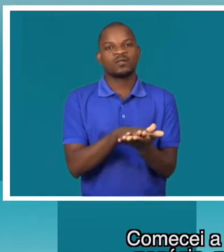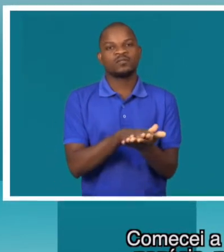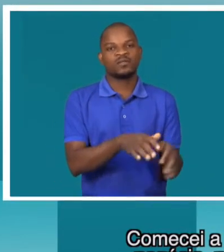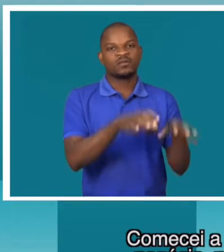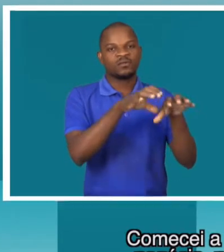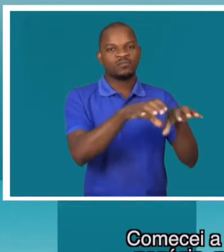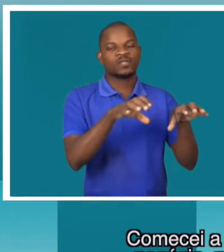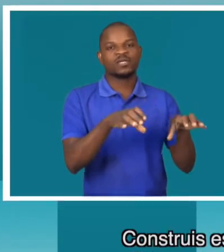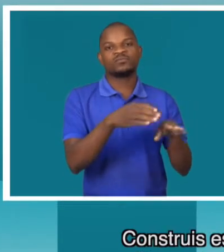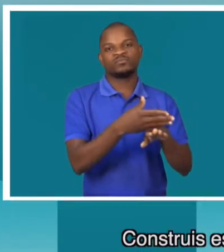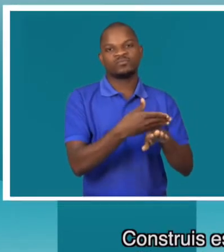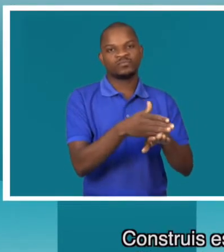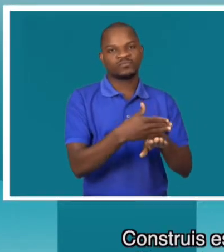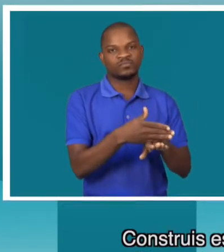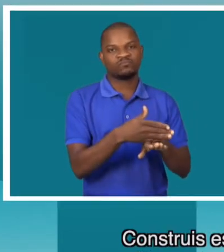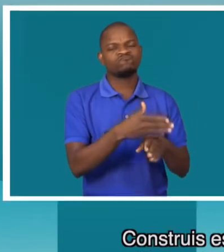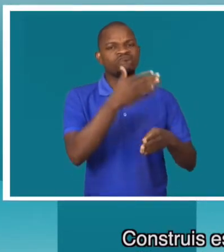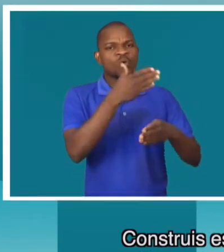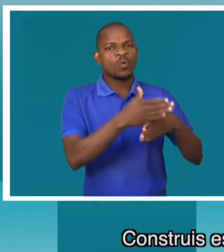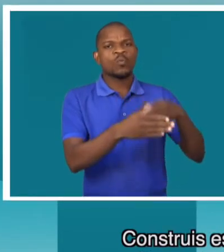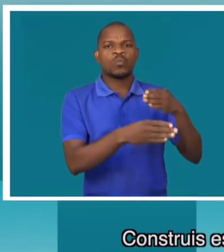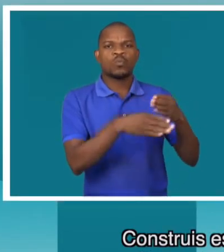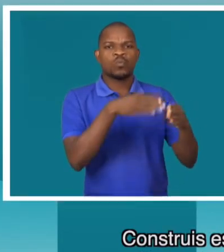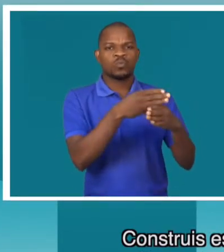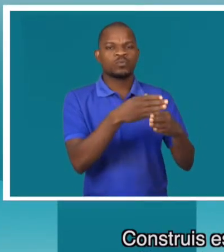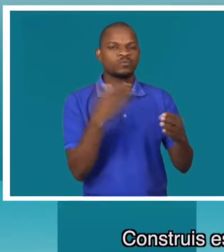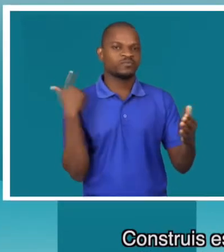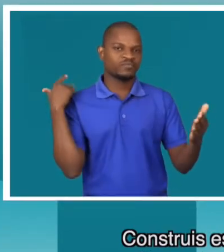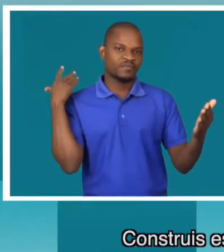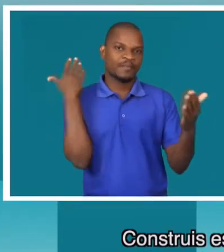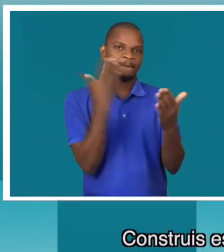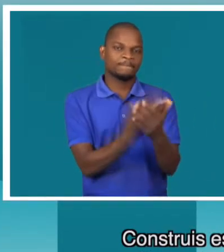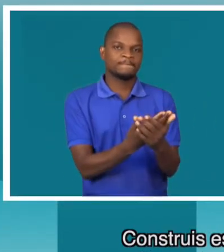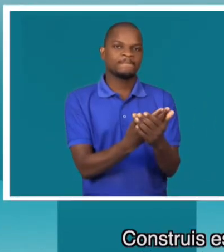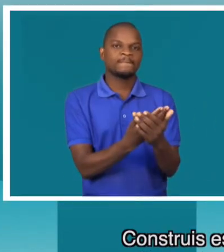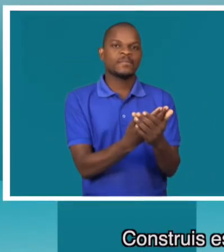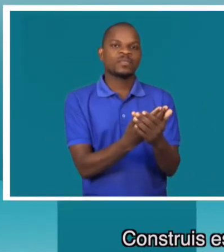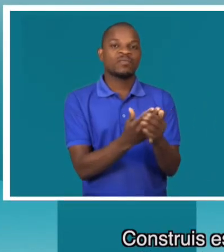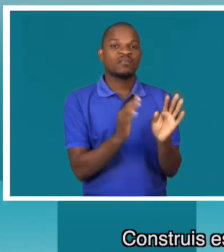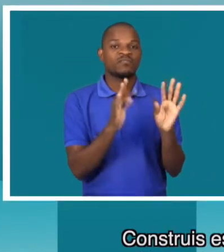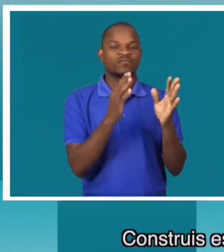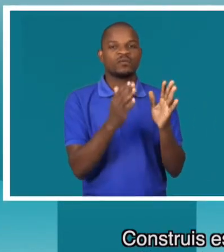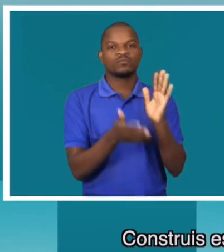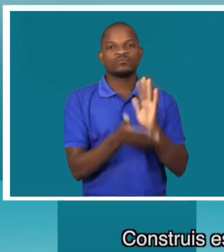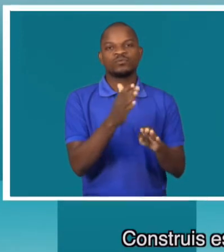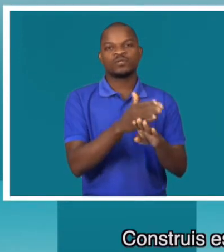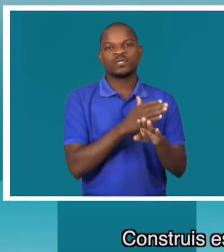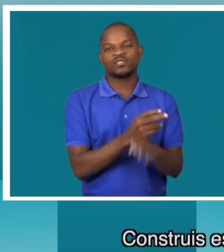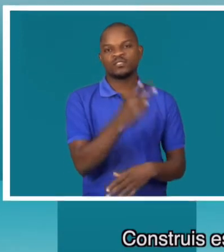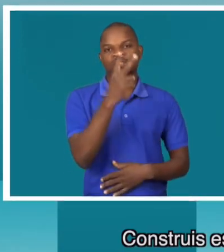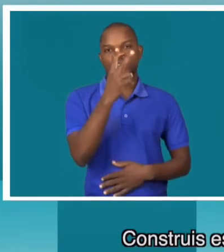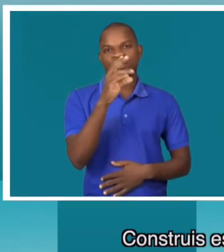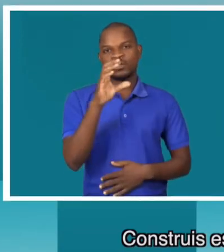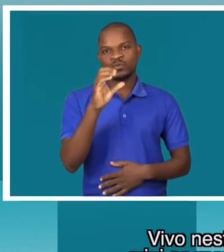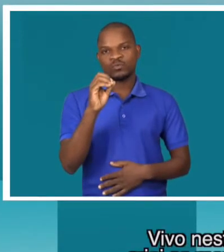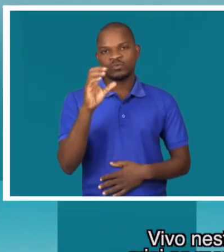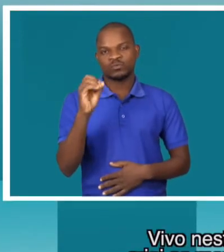de peixe. Então, construí esta casa. Vivi aqui desde 2003 até hoje.